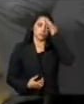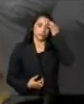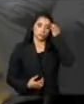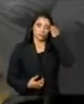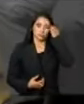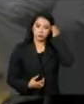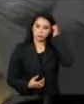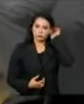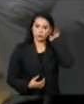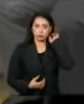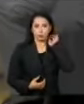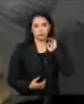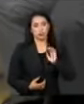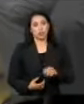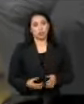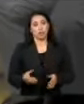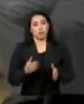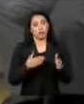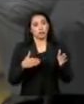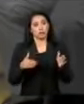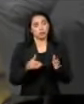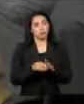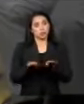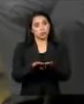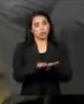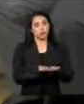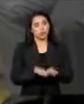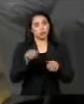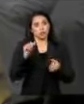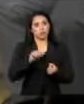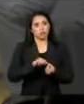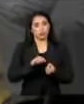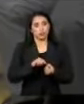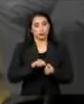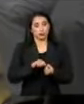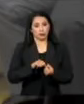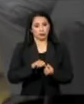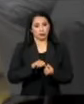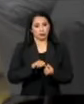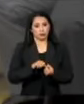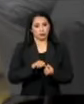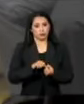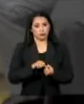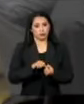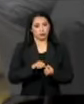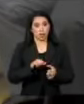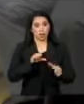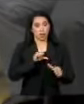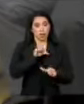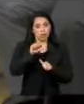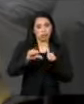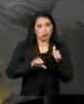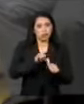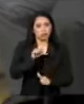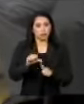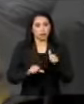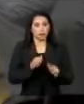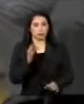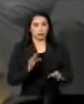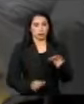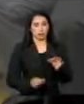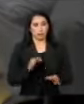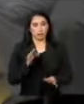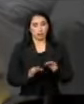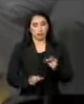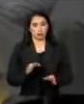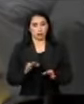Fosse o senso comum valer, venhamos abolir os tribunais e vamos transformar a justiça naquelas arenas